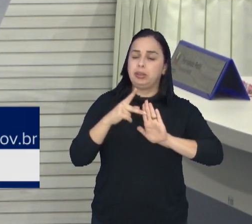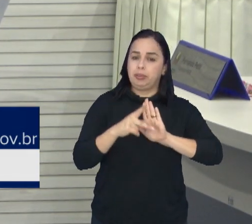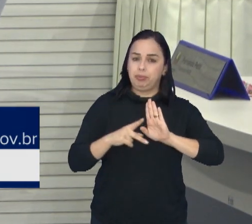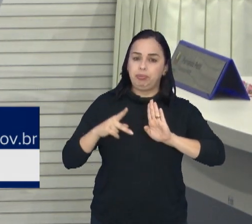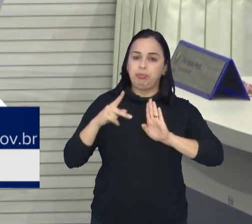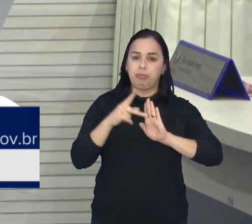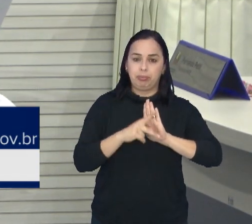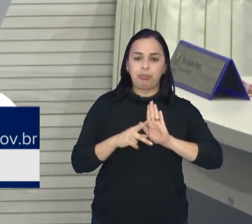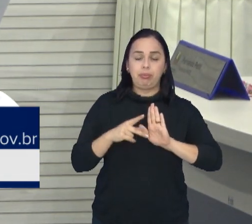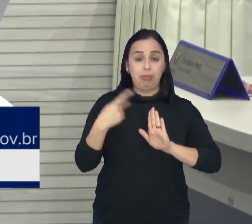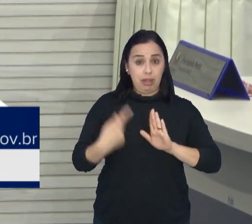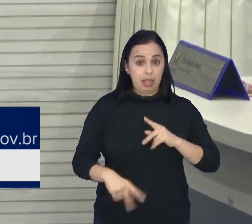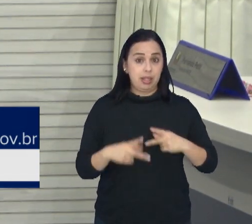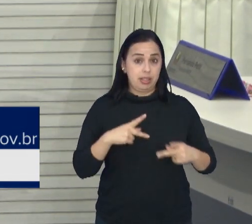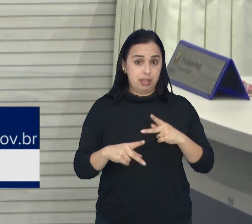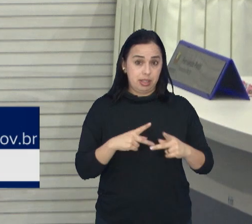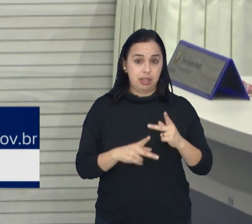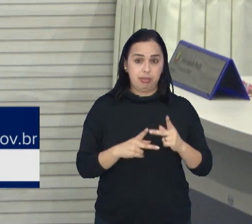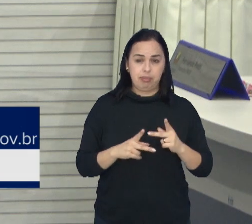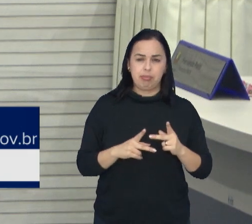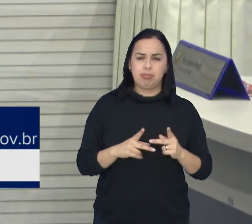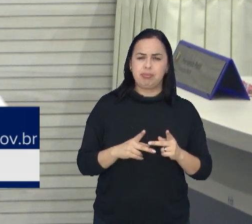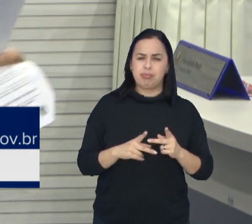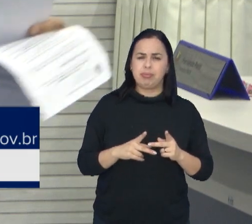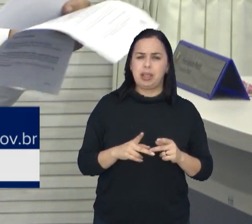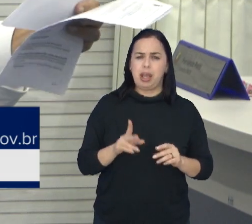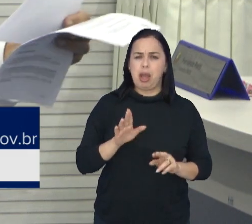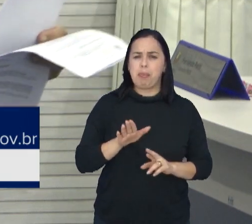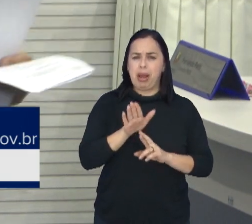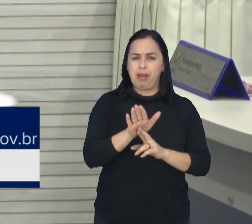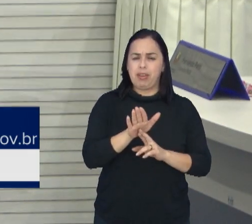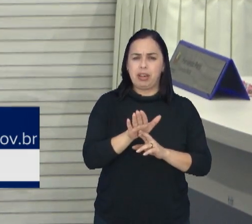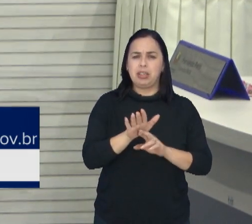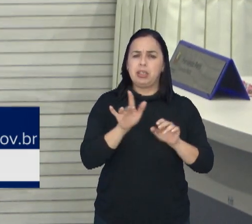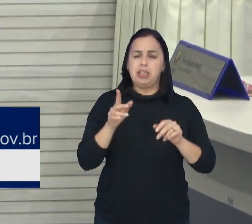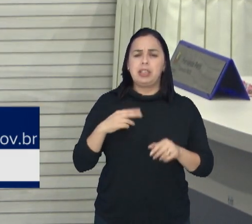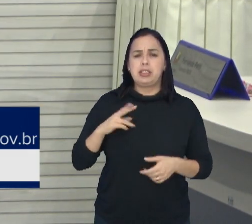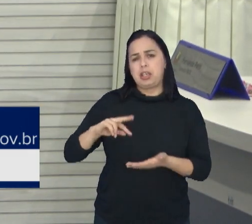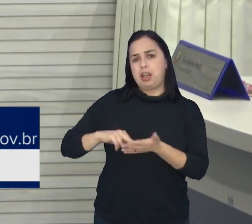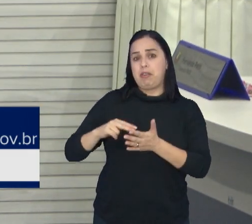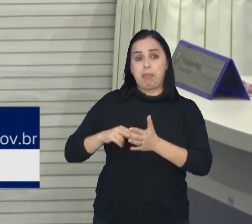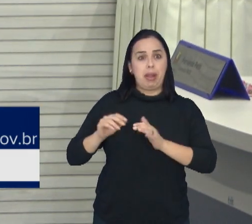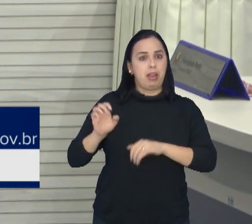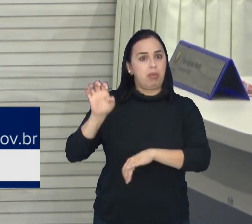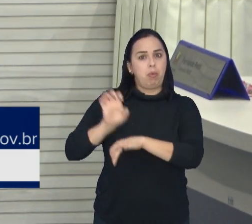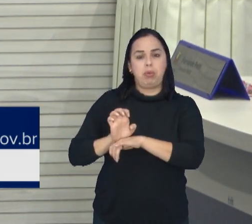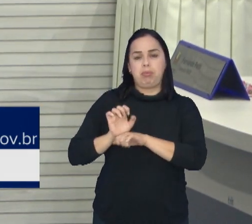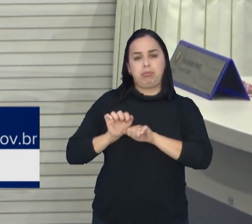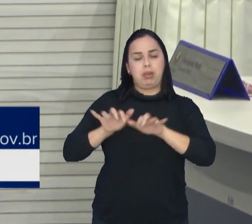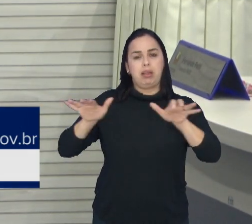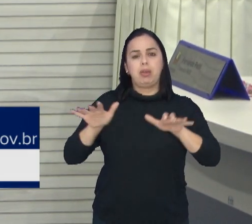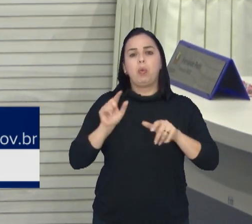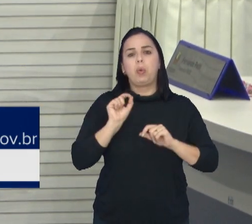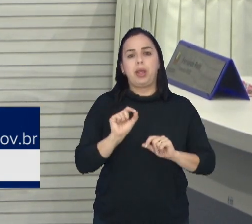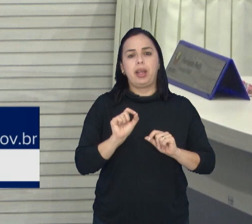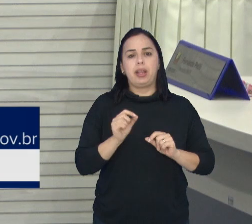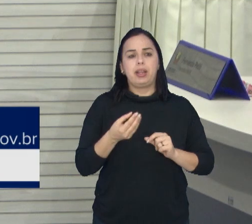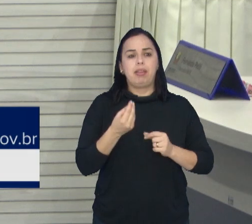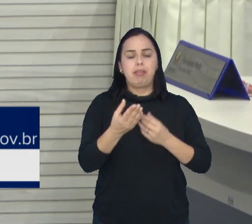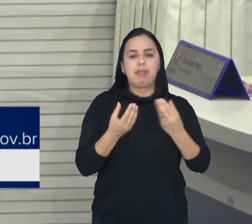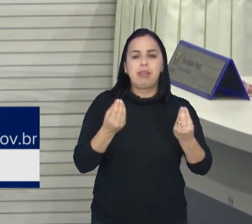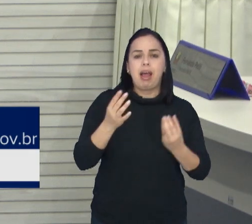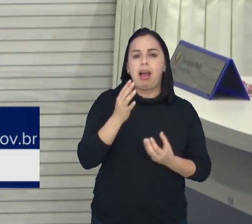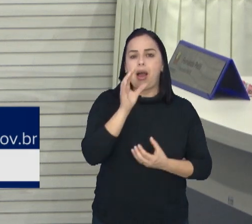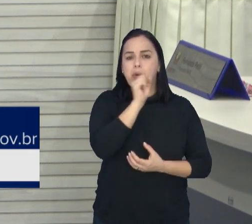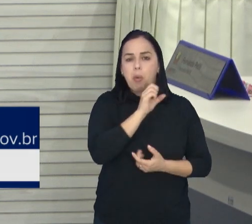Prato, aqui em São José dos Campos, e eu acho que aí a referência vai para todo o Estado, que amplia o atendimento, leva sábado